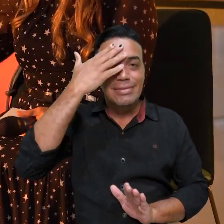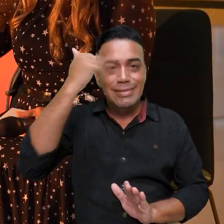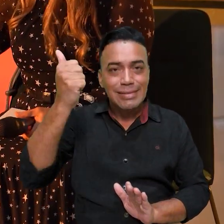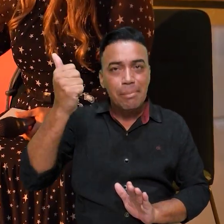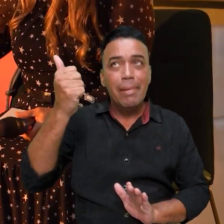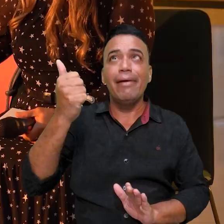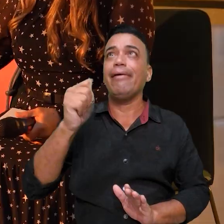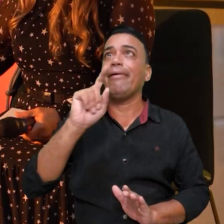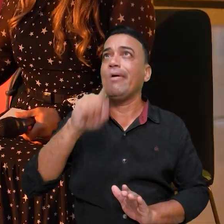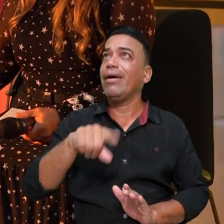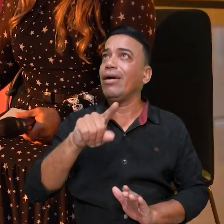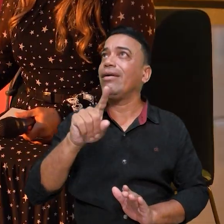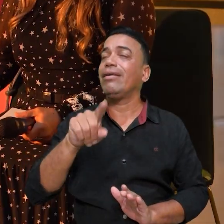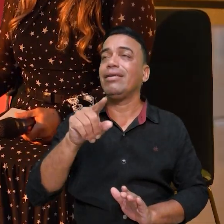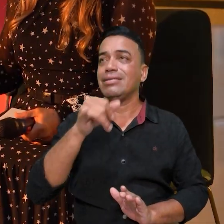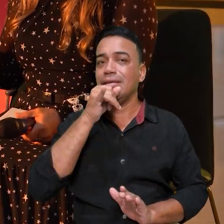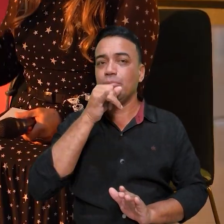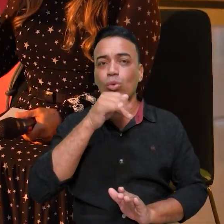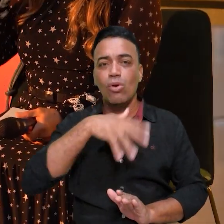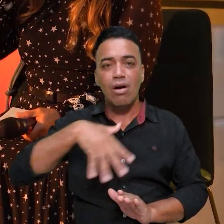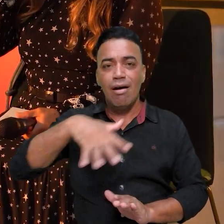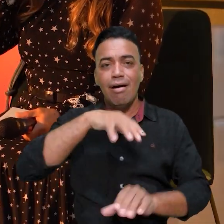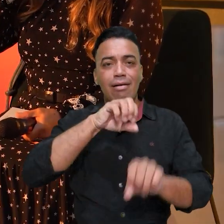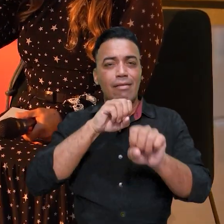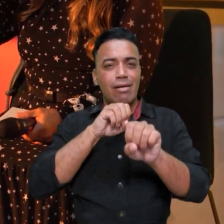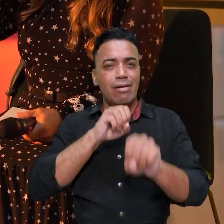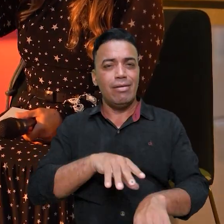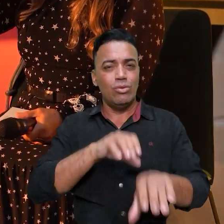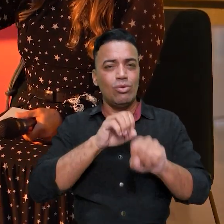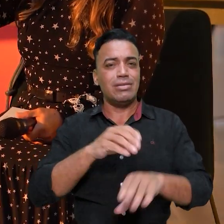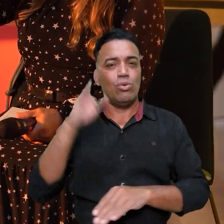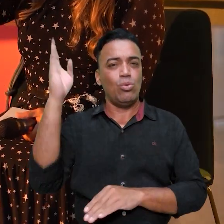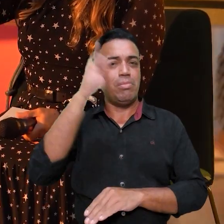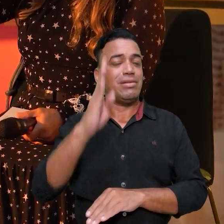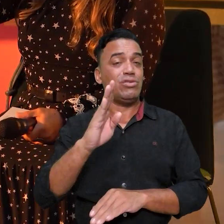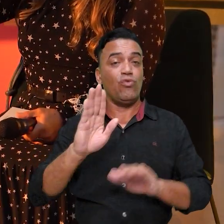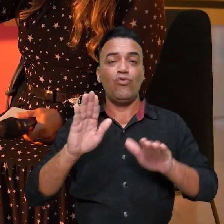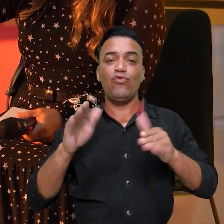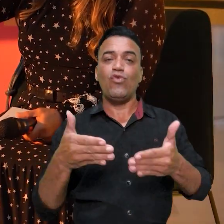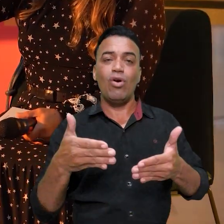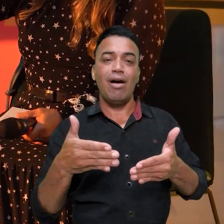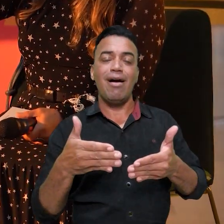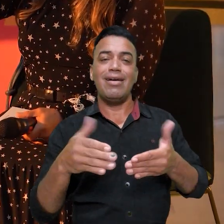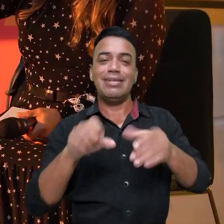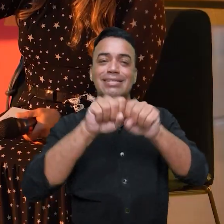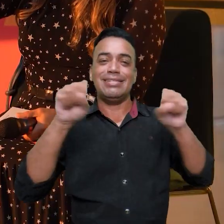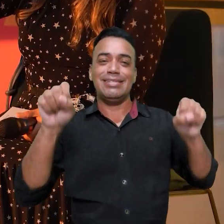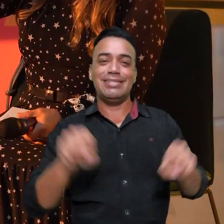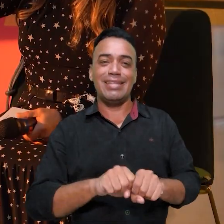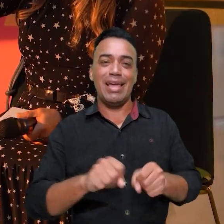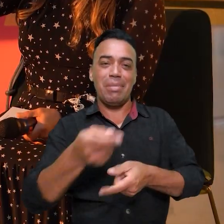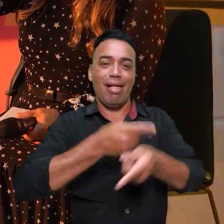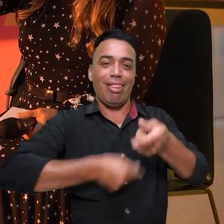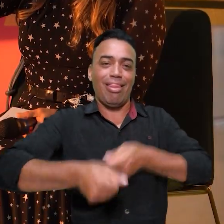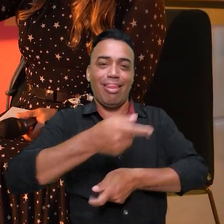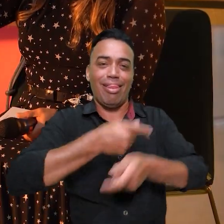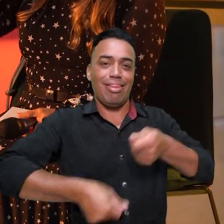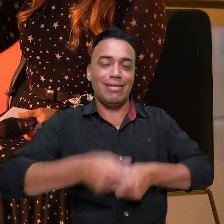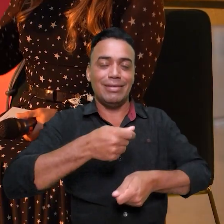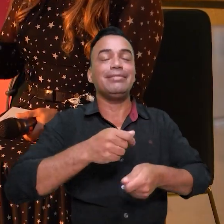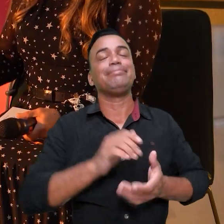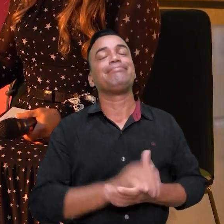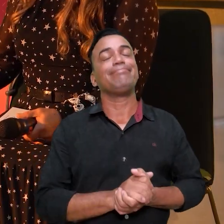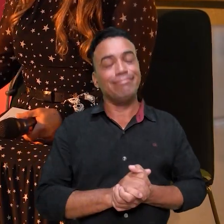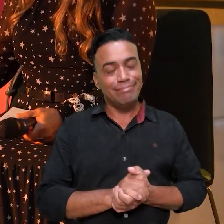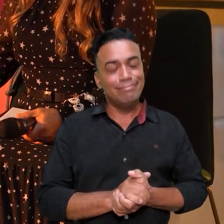me incomoda demais, é como a educação no Brasil ela é voltada para o dinheiro, né? Vocês já repararam? E tem a